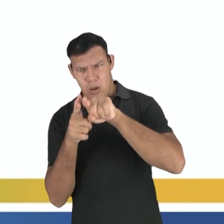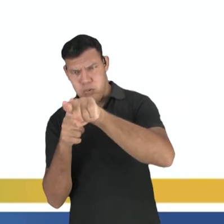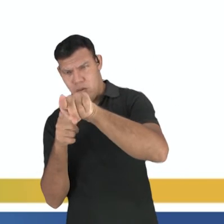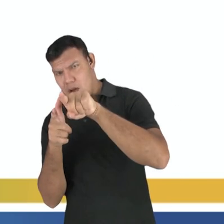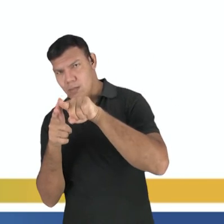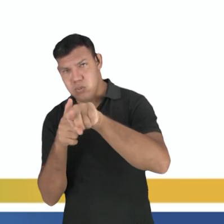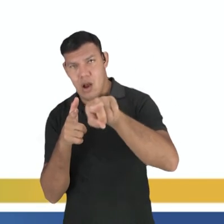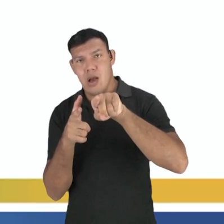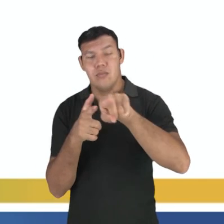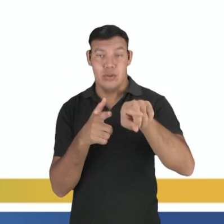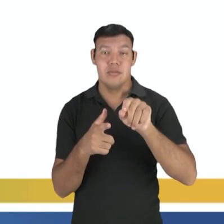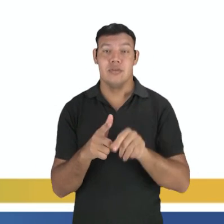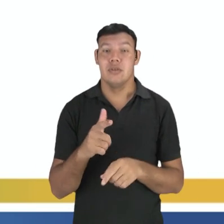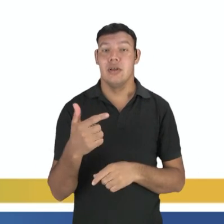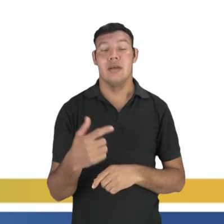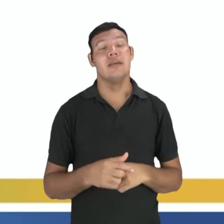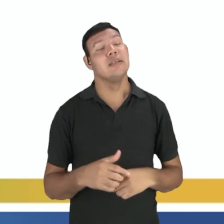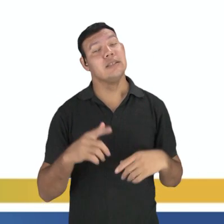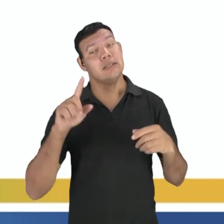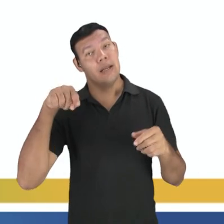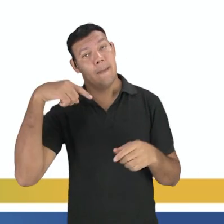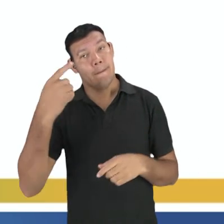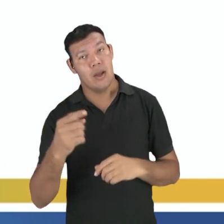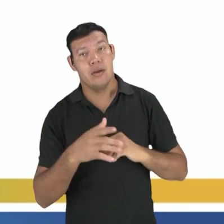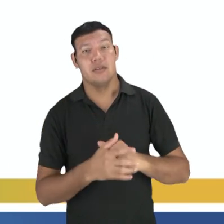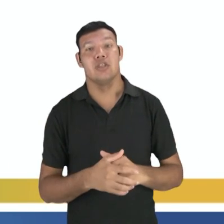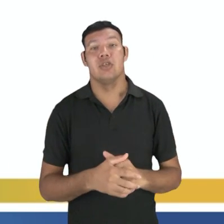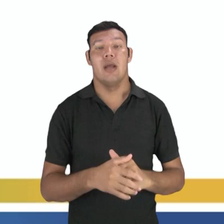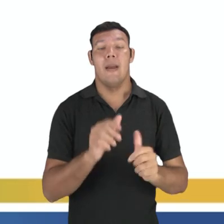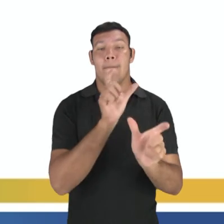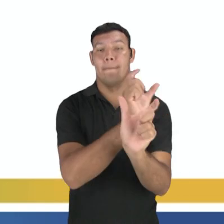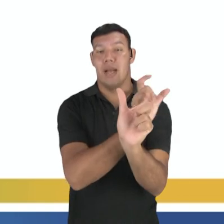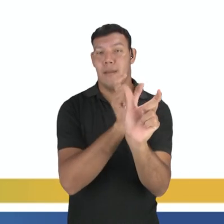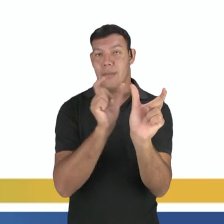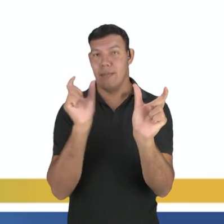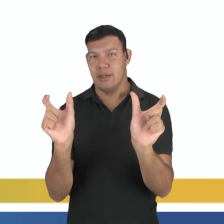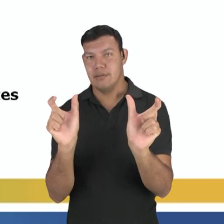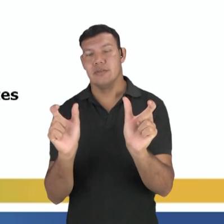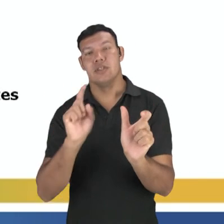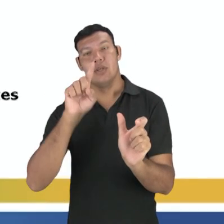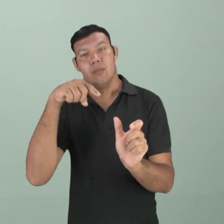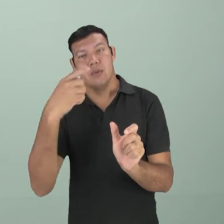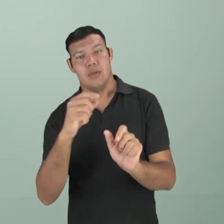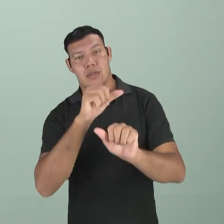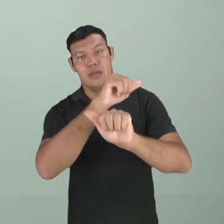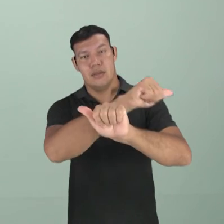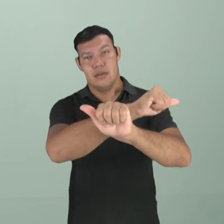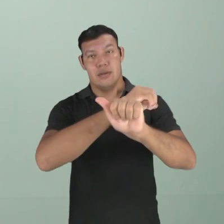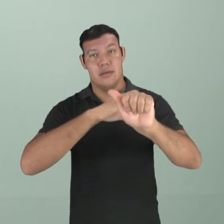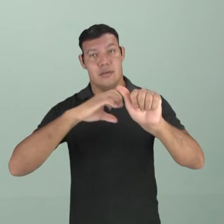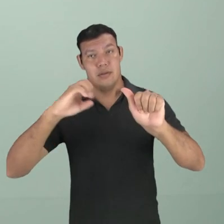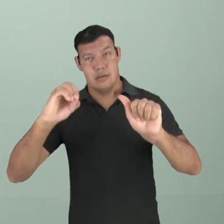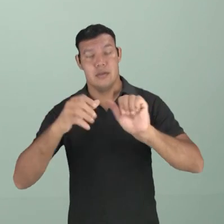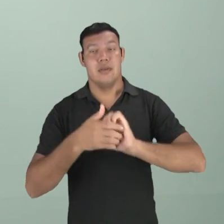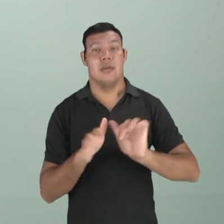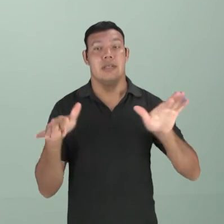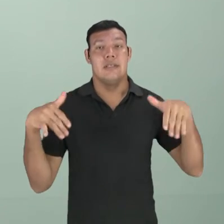nós temos o recebeu a bala. Então, um é preposição, no outro artigo, ok? No